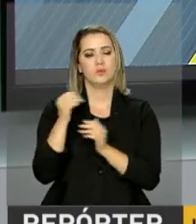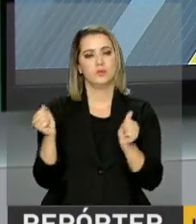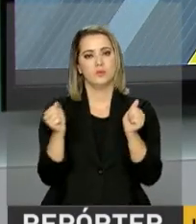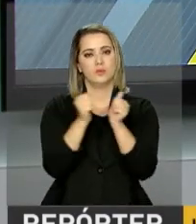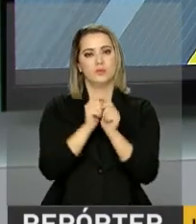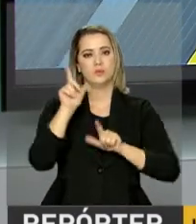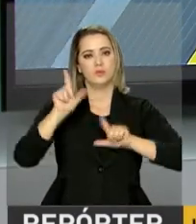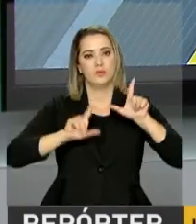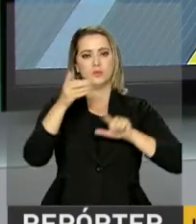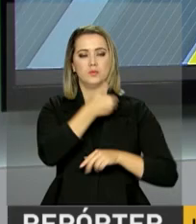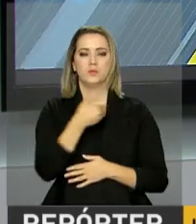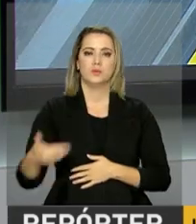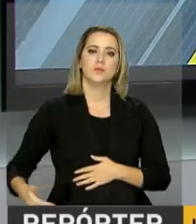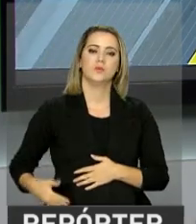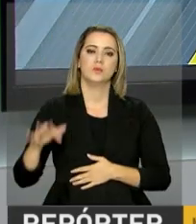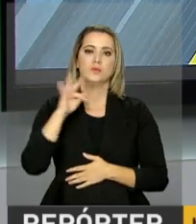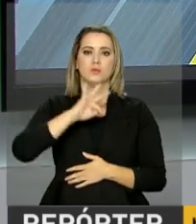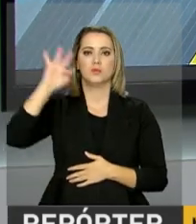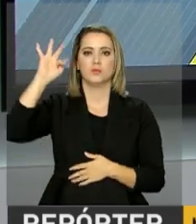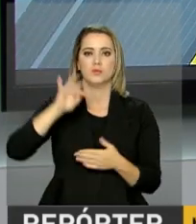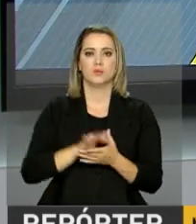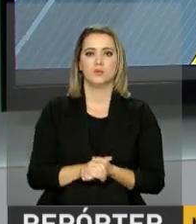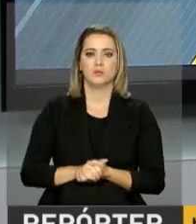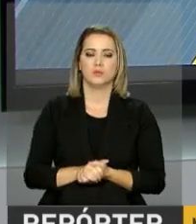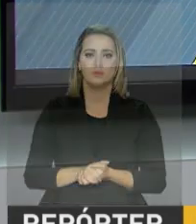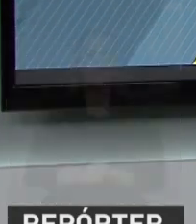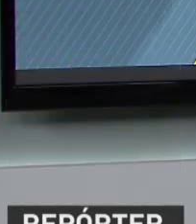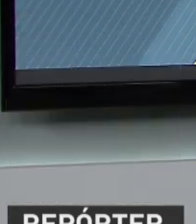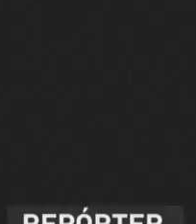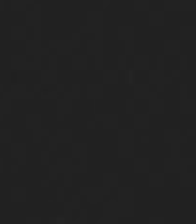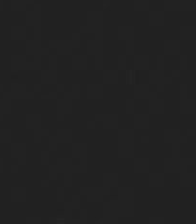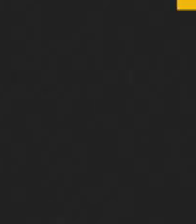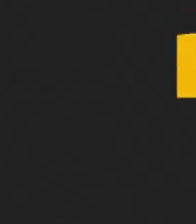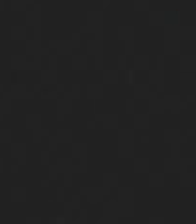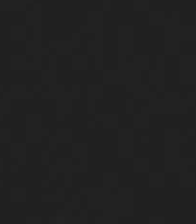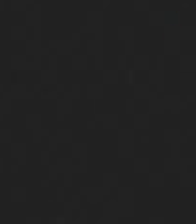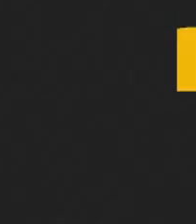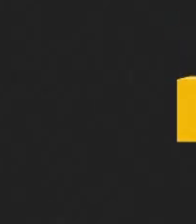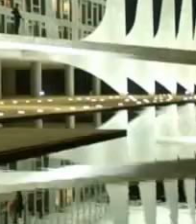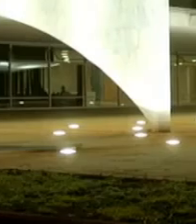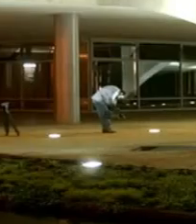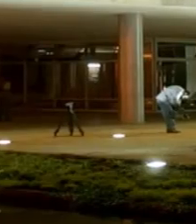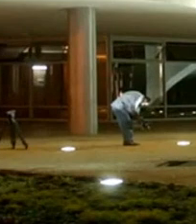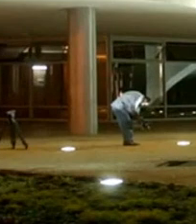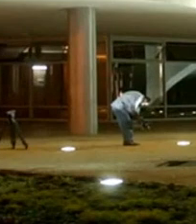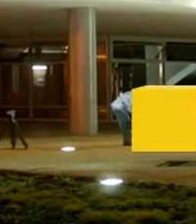Continue com a gente aqui na NBR, a TV do Governo Federal.